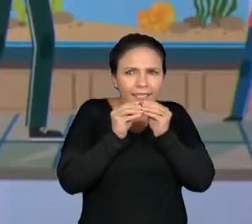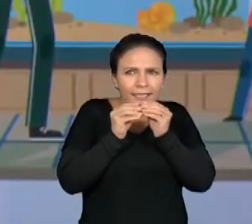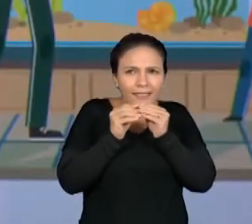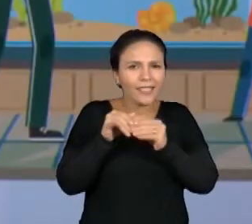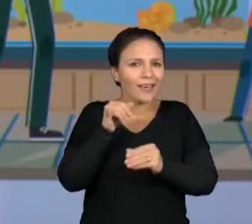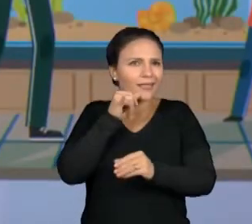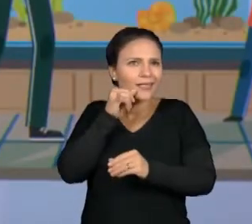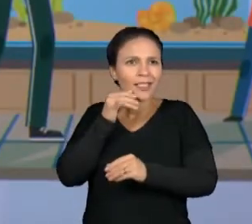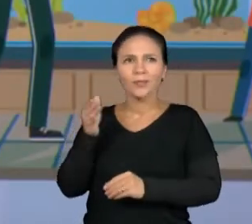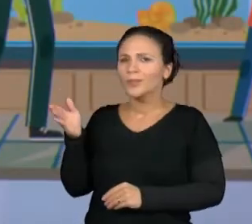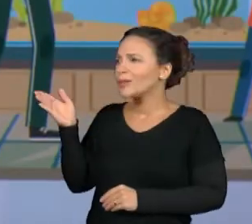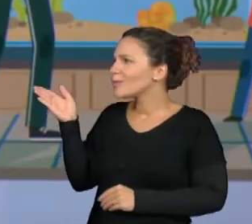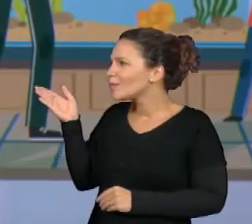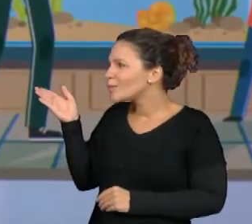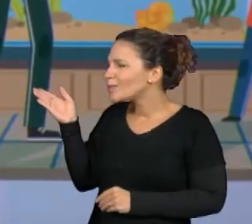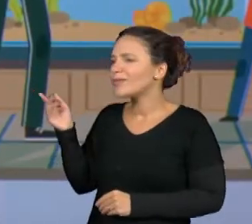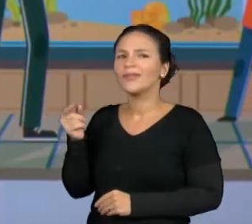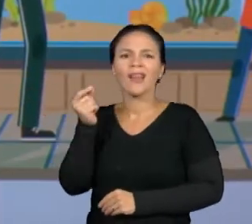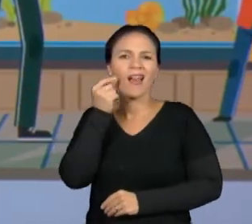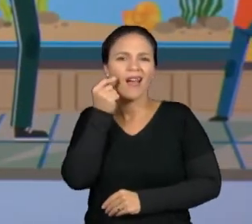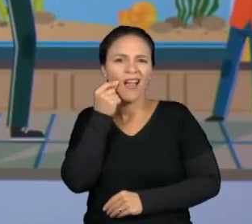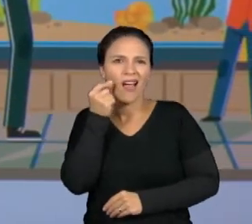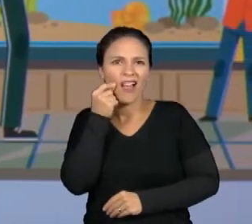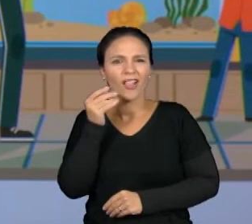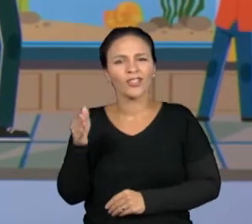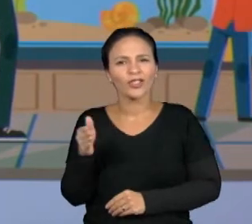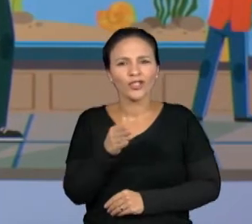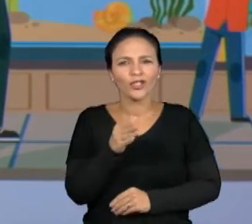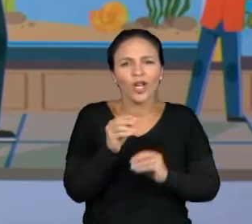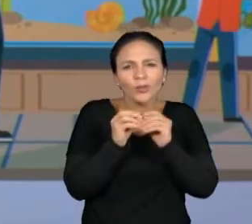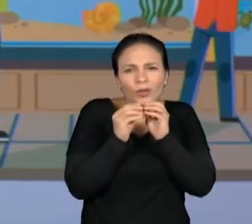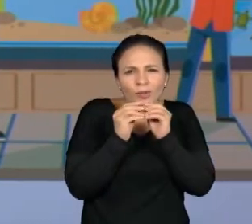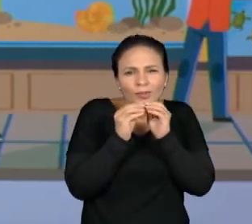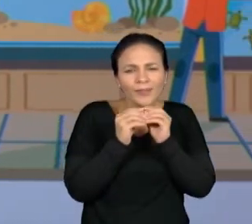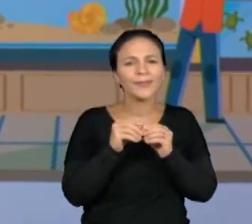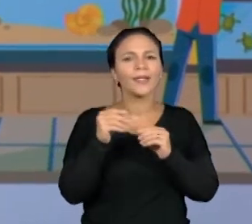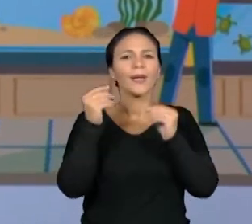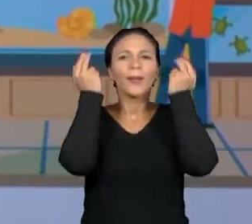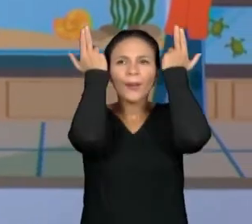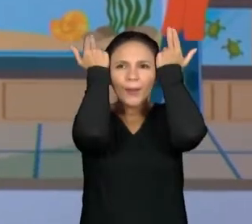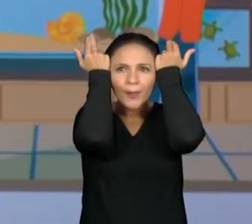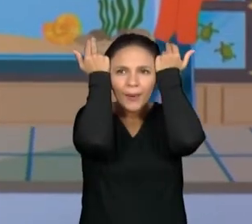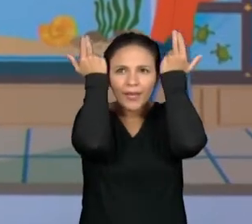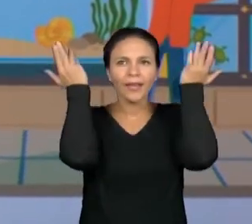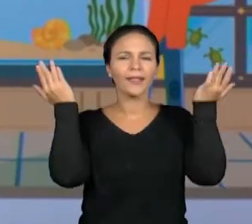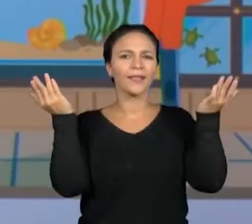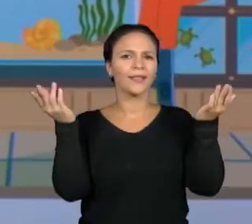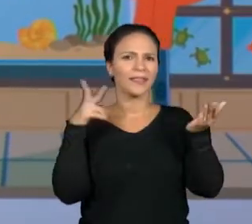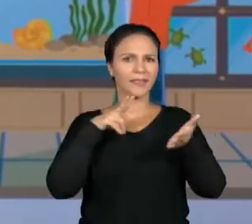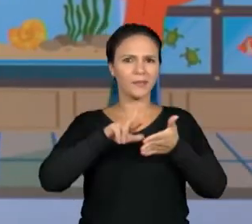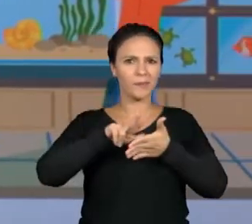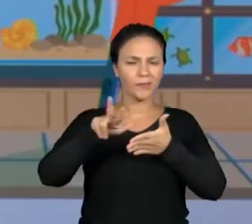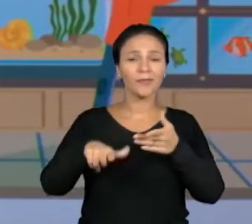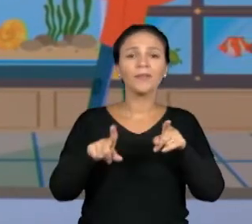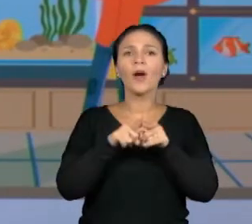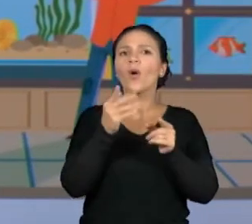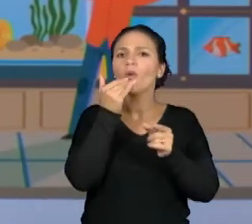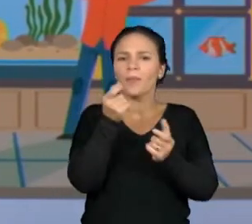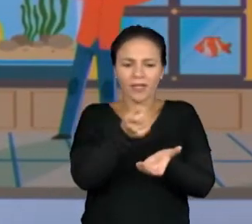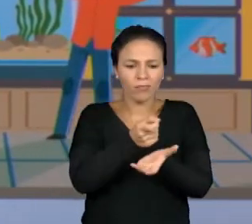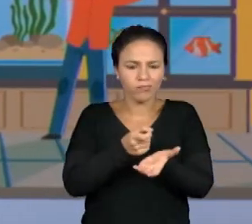animais de estimação, tipo hamster, porquinho da Índia, coelho, né? Olha lá,